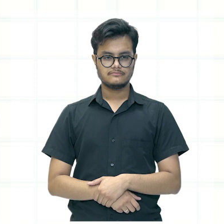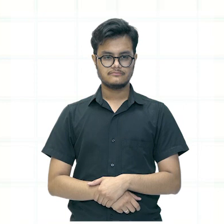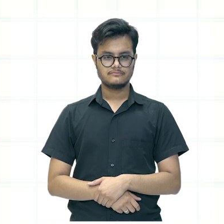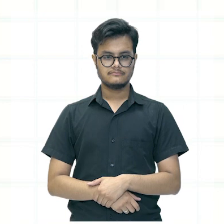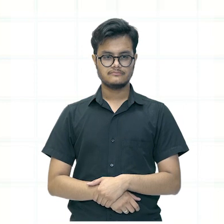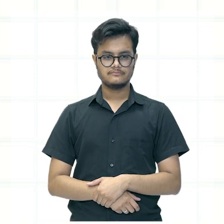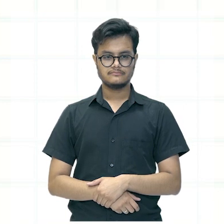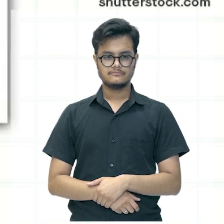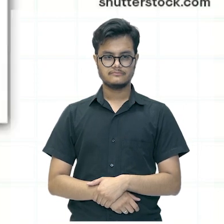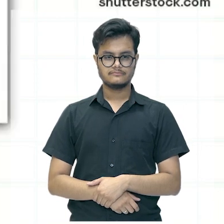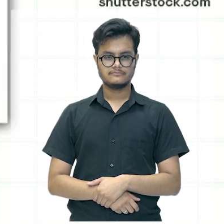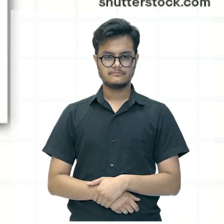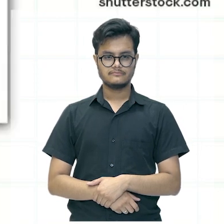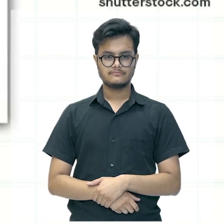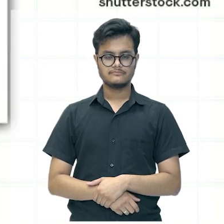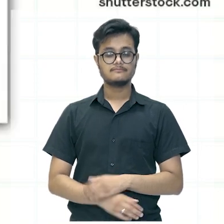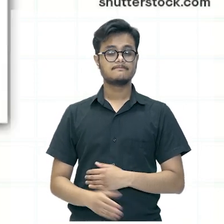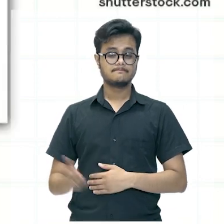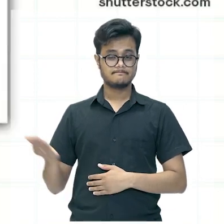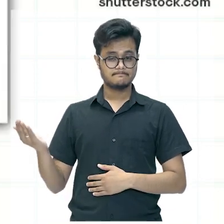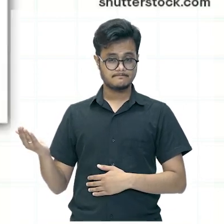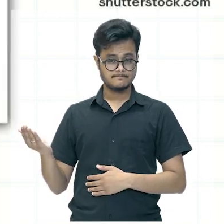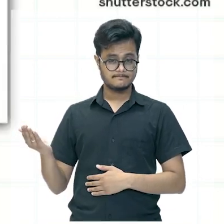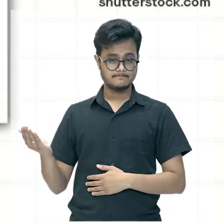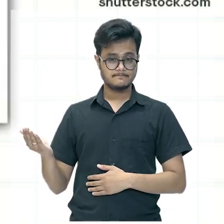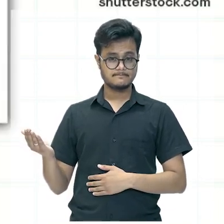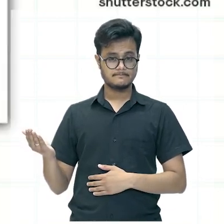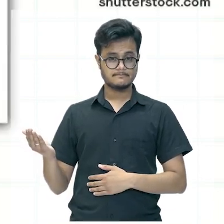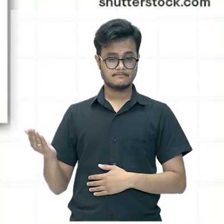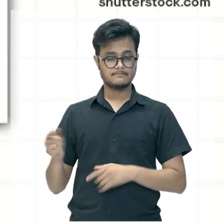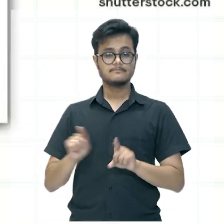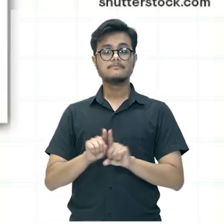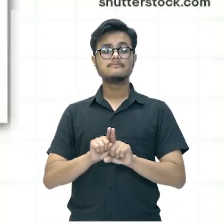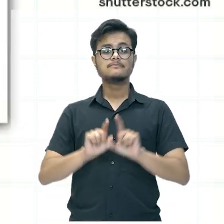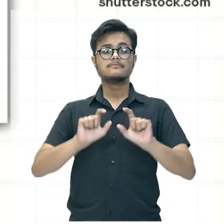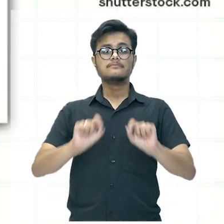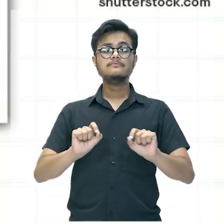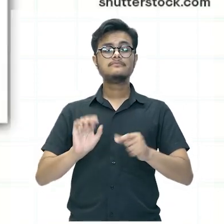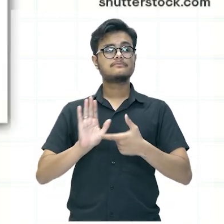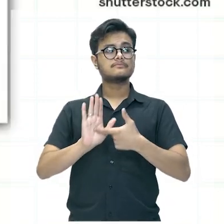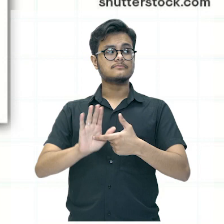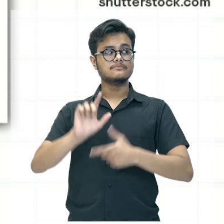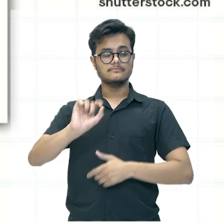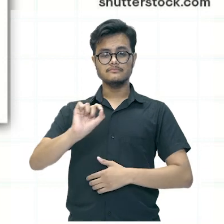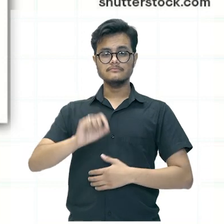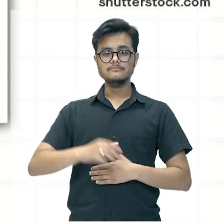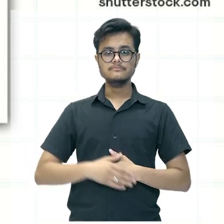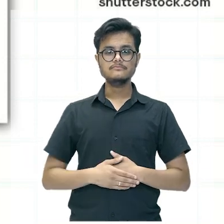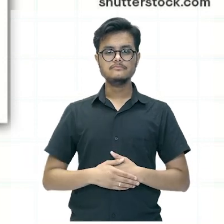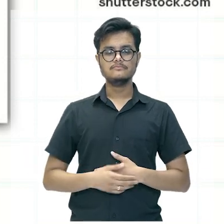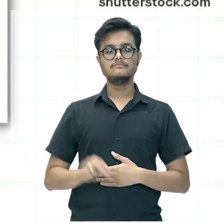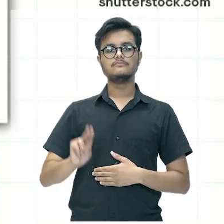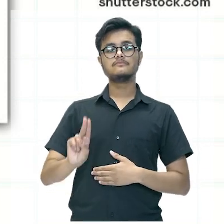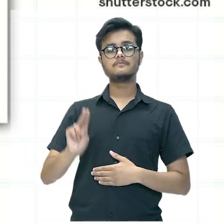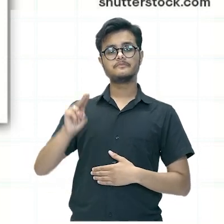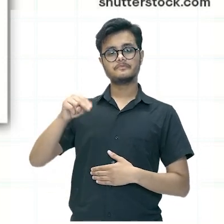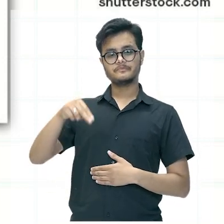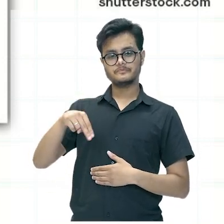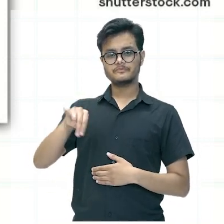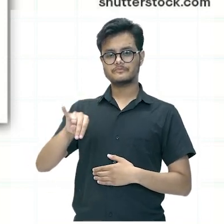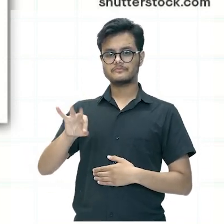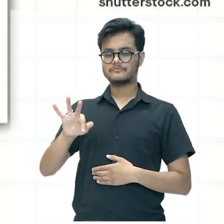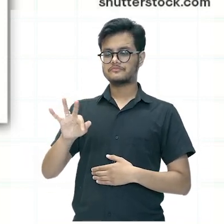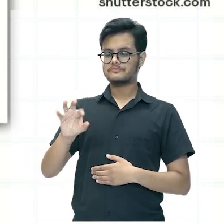E a outra imagem também, olha só, está apresentando uniform.